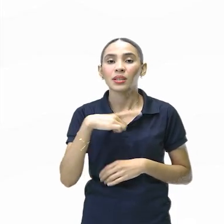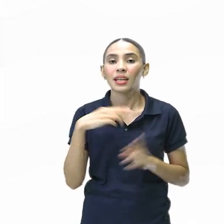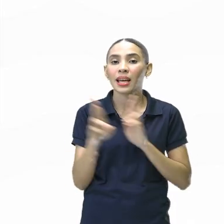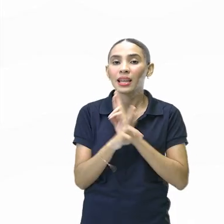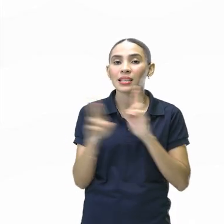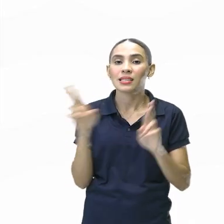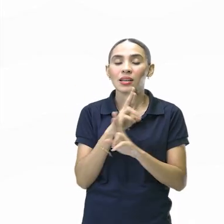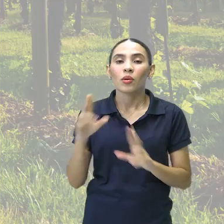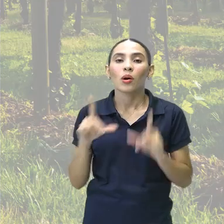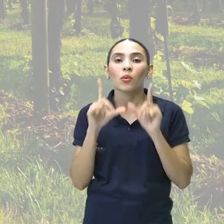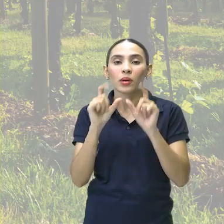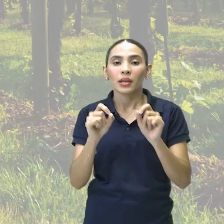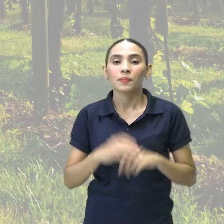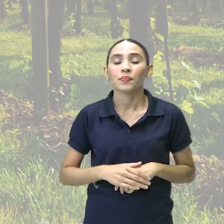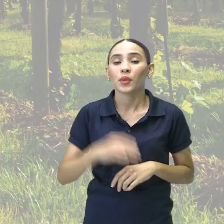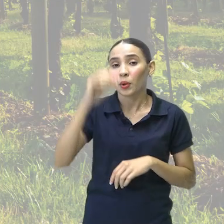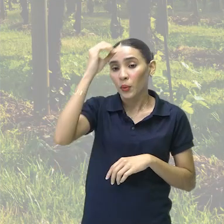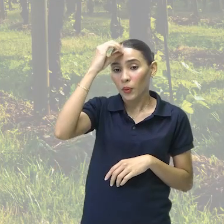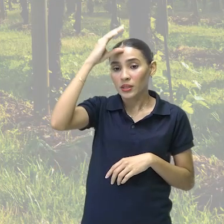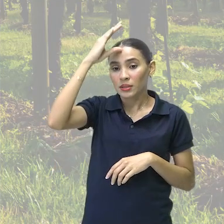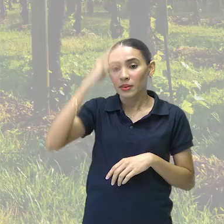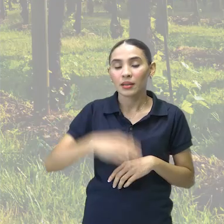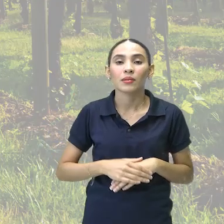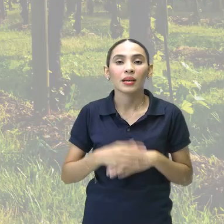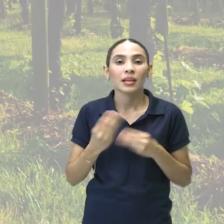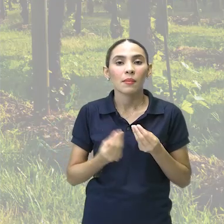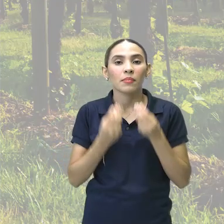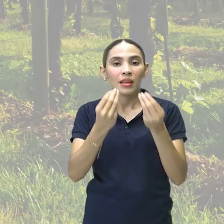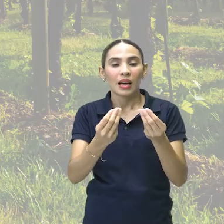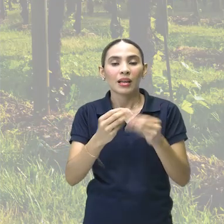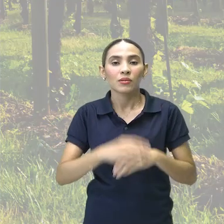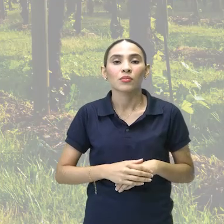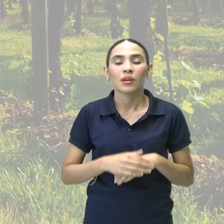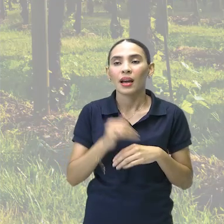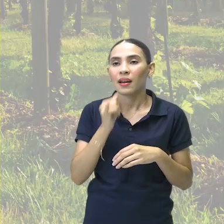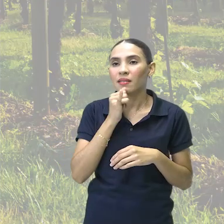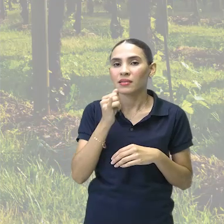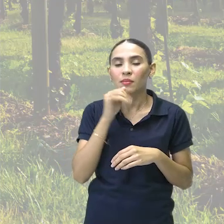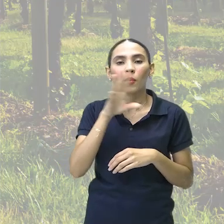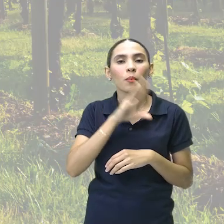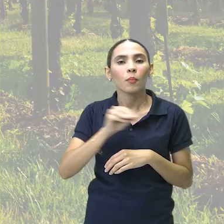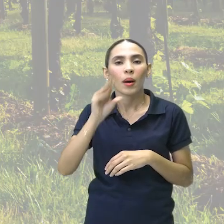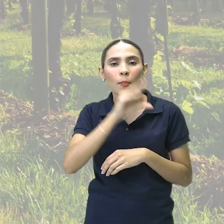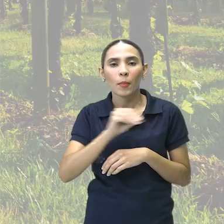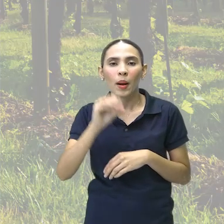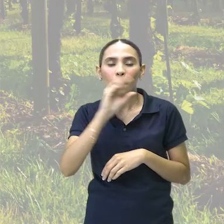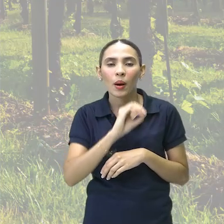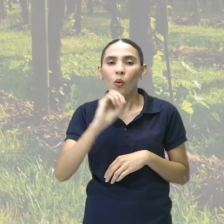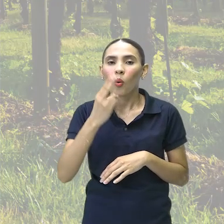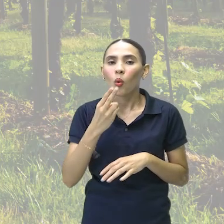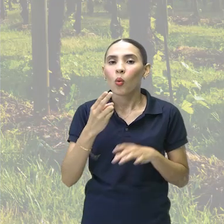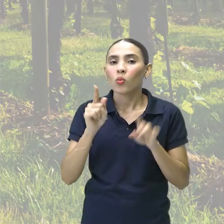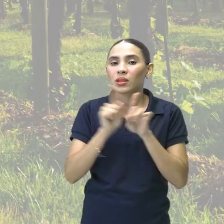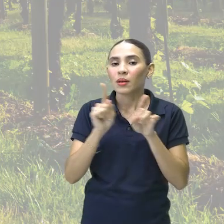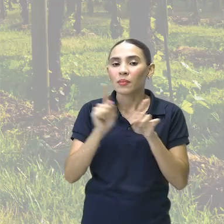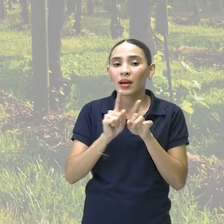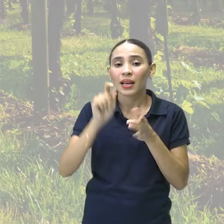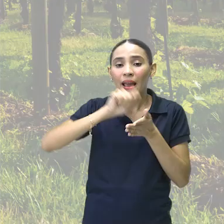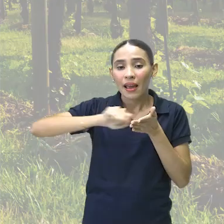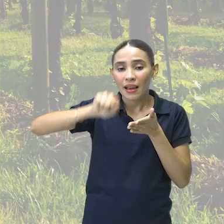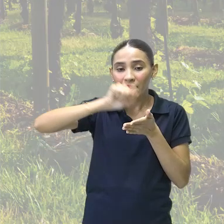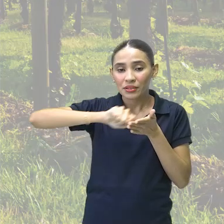relacionado ao conhecimento que é passado verbalmente, oralmente, ou